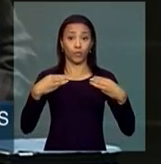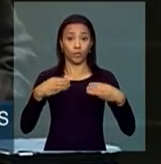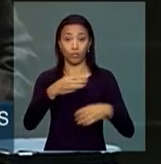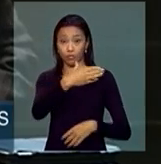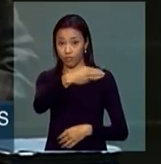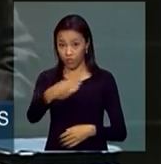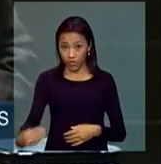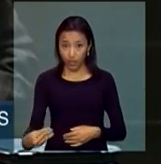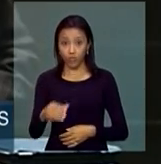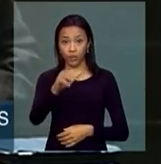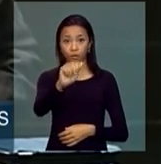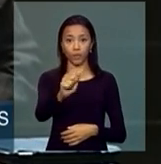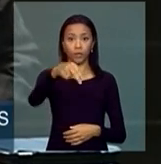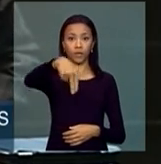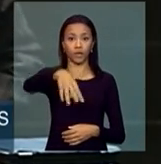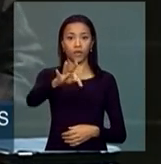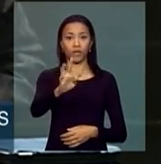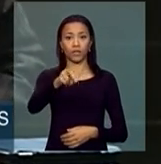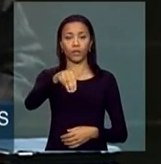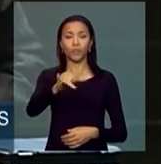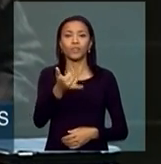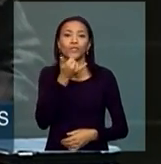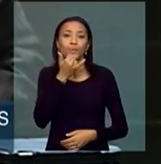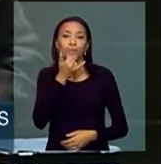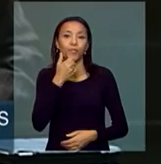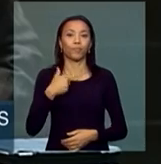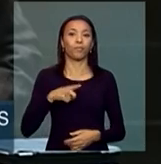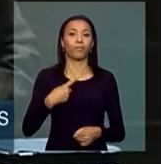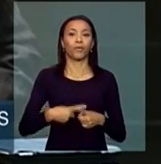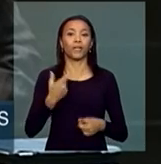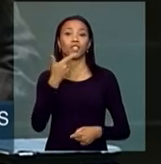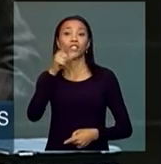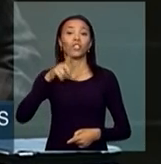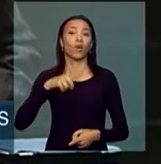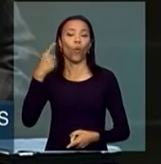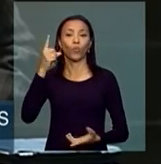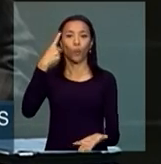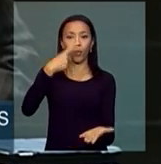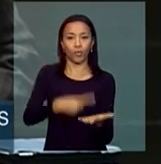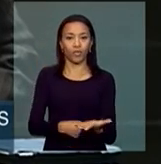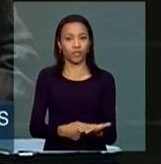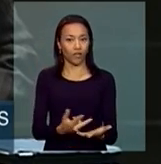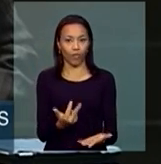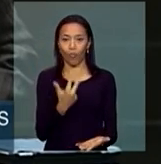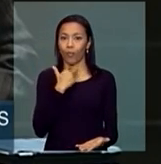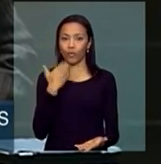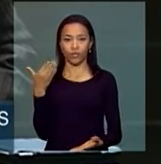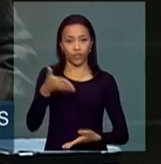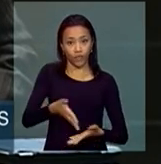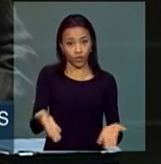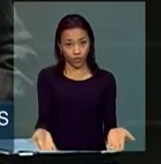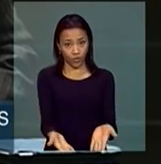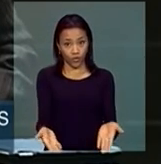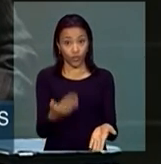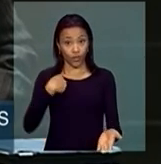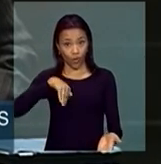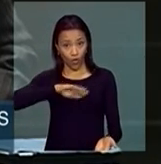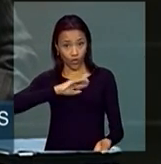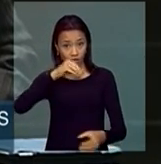pôde se fazer presente porque tinha outro compromisso já, mas nós, do Ministério da Agricultura, estamos